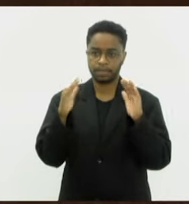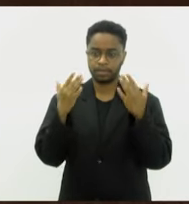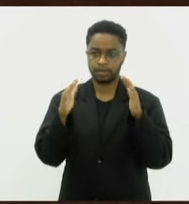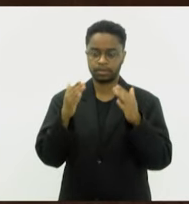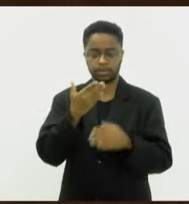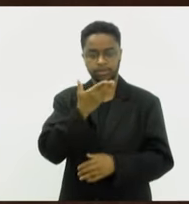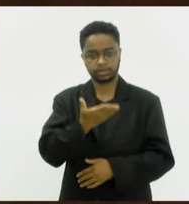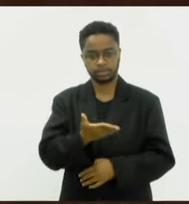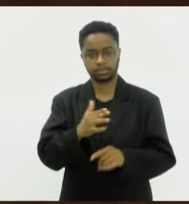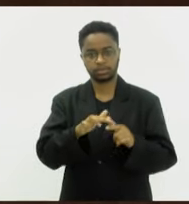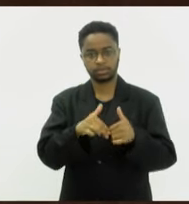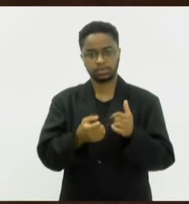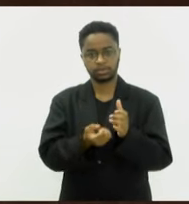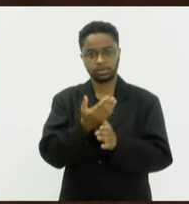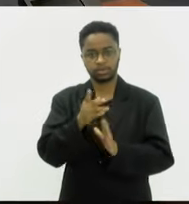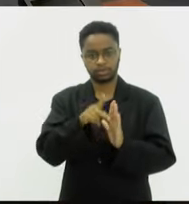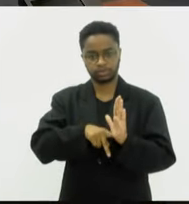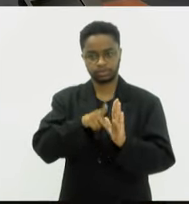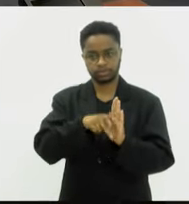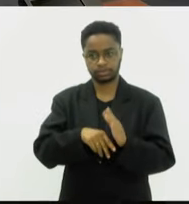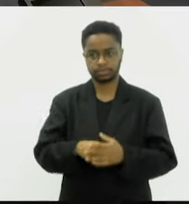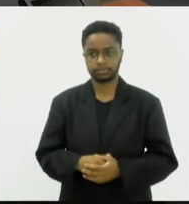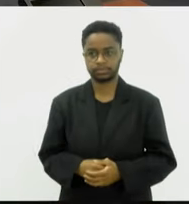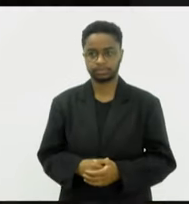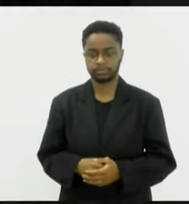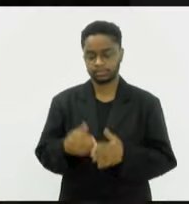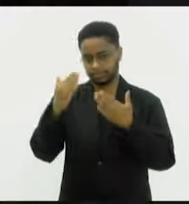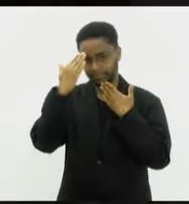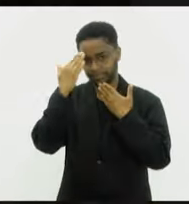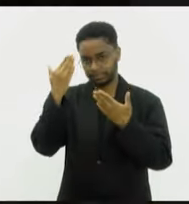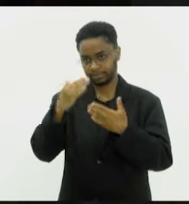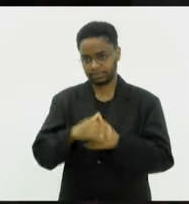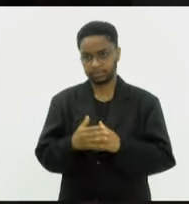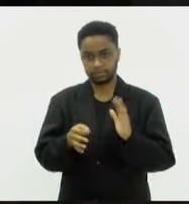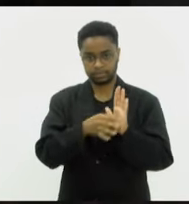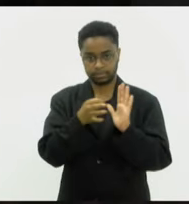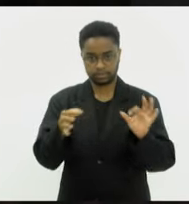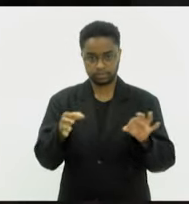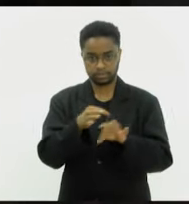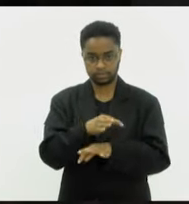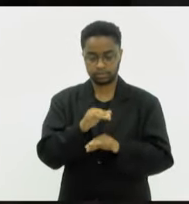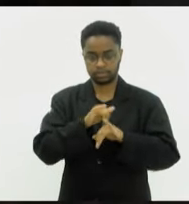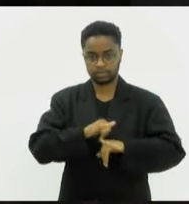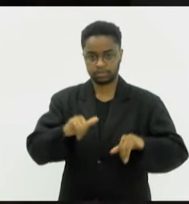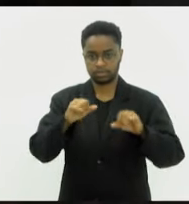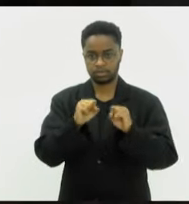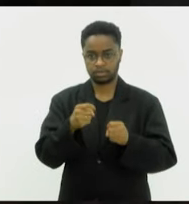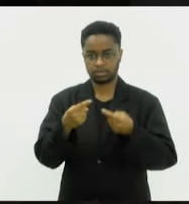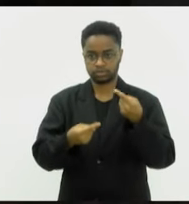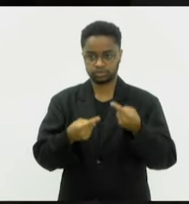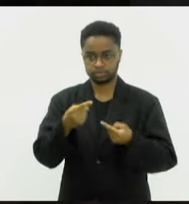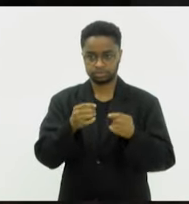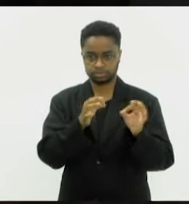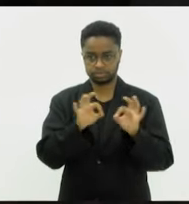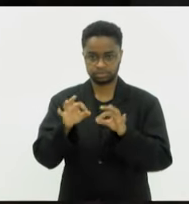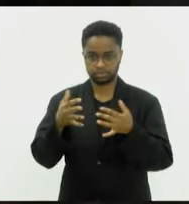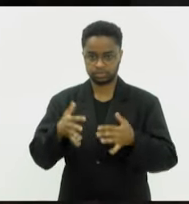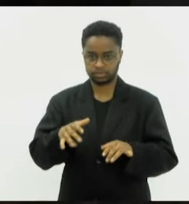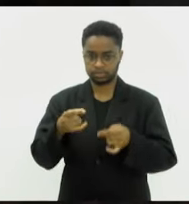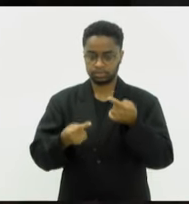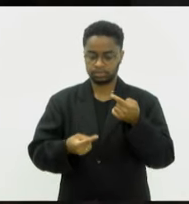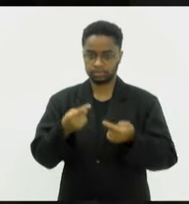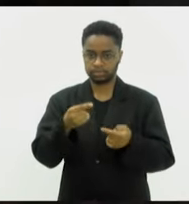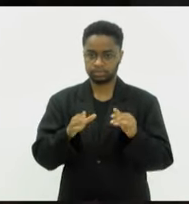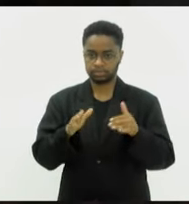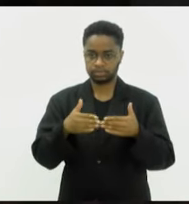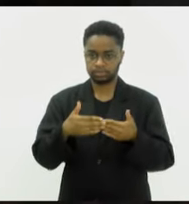parabenizando a iniciativa de Vossa Excelência. Obrigada. Muito obrigada. Com os pareceres emitidos, em discussão. Nove, quem queira discutir,